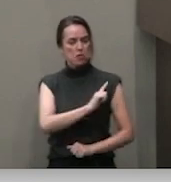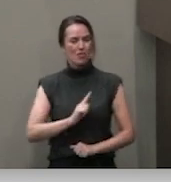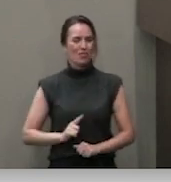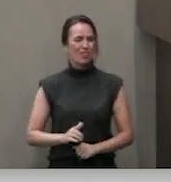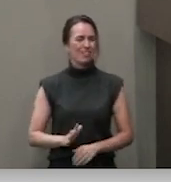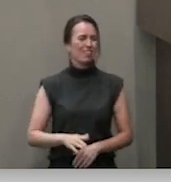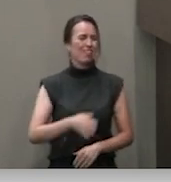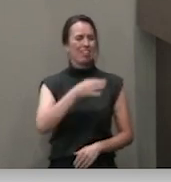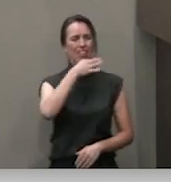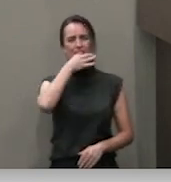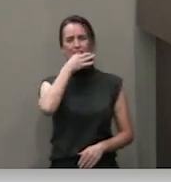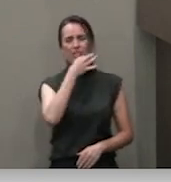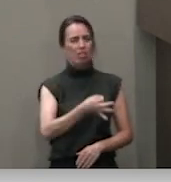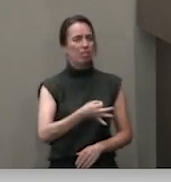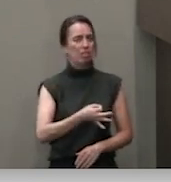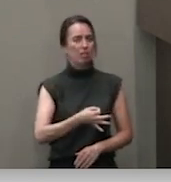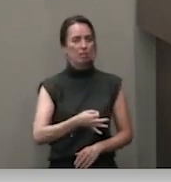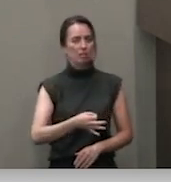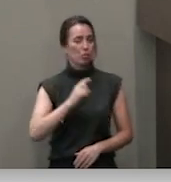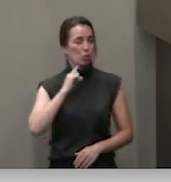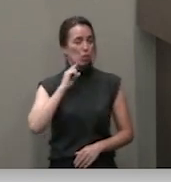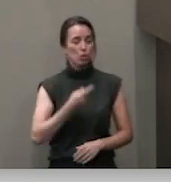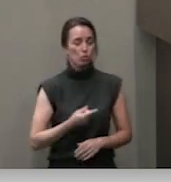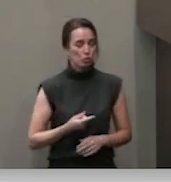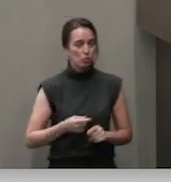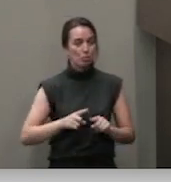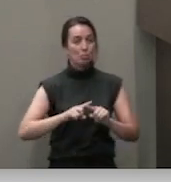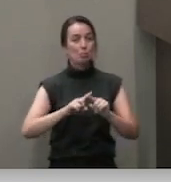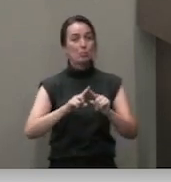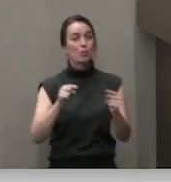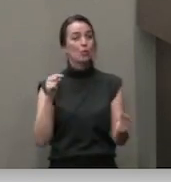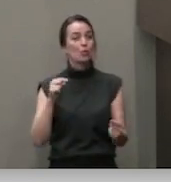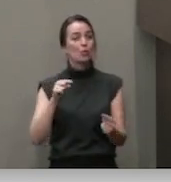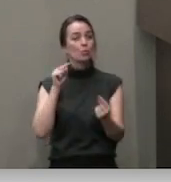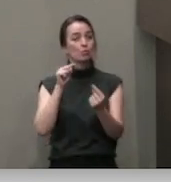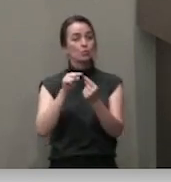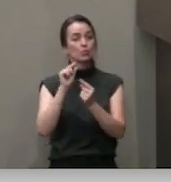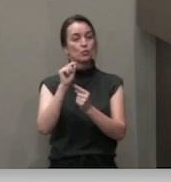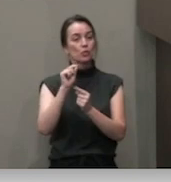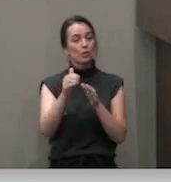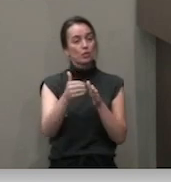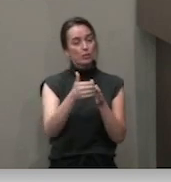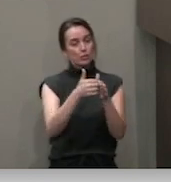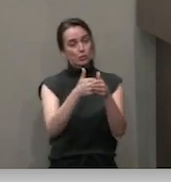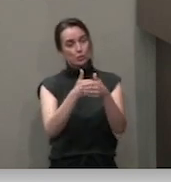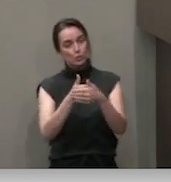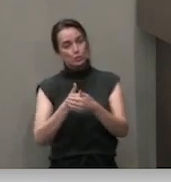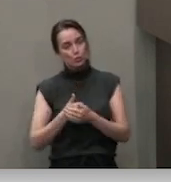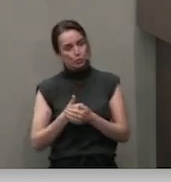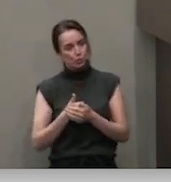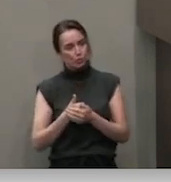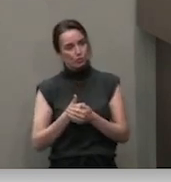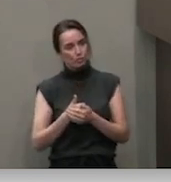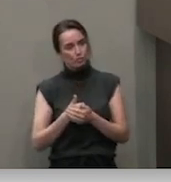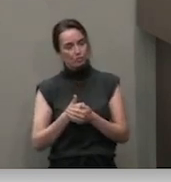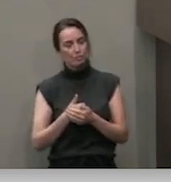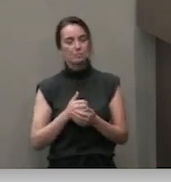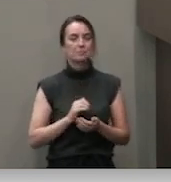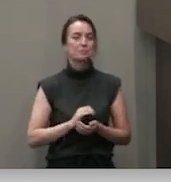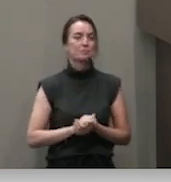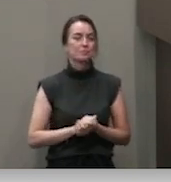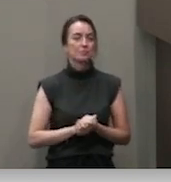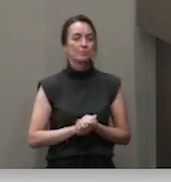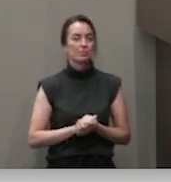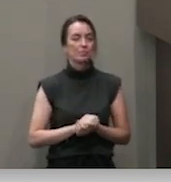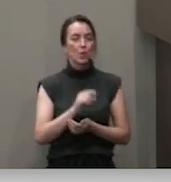nojo mas tudo isso é para esconder camuflar tirar da vista dos holofes o